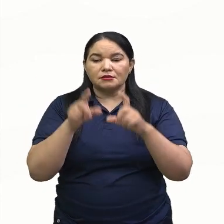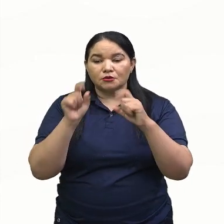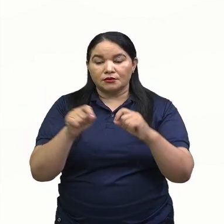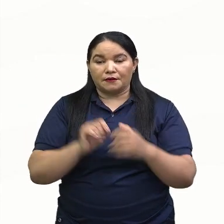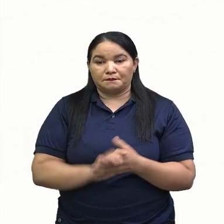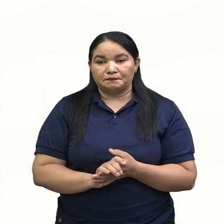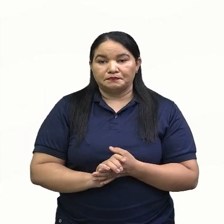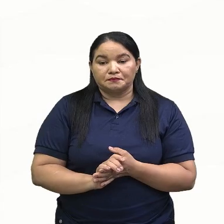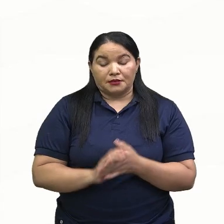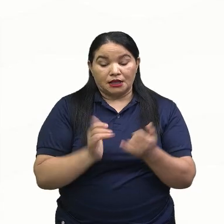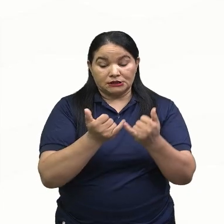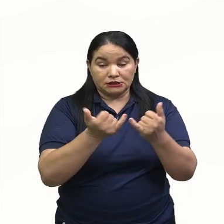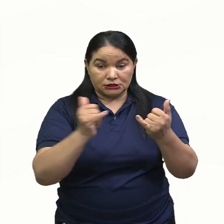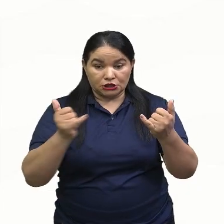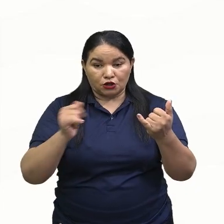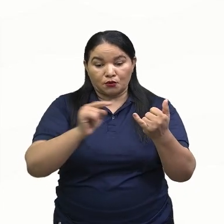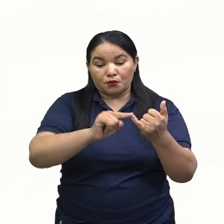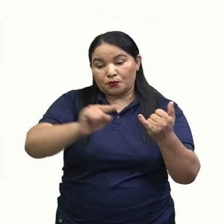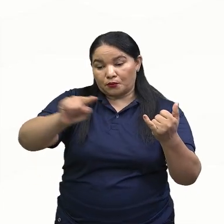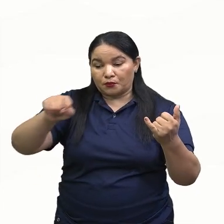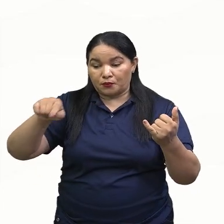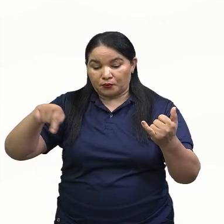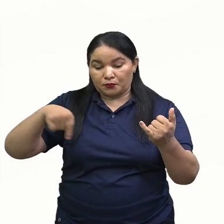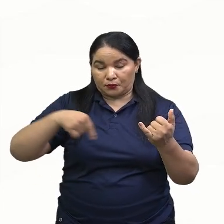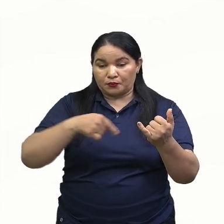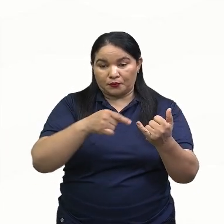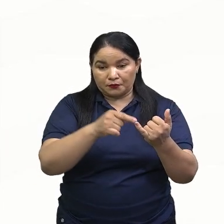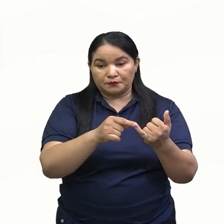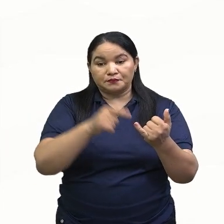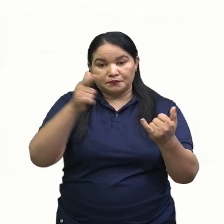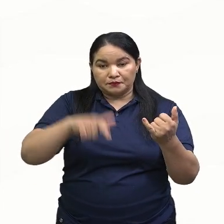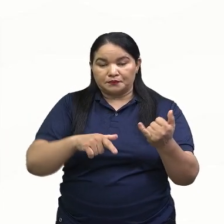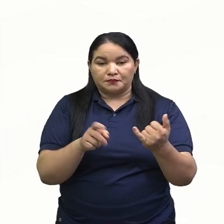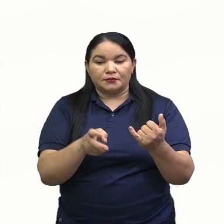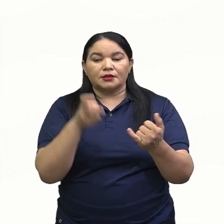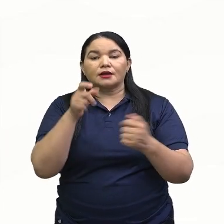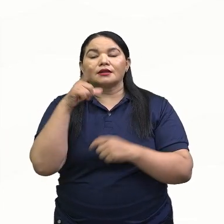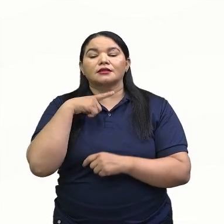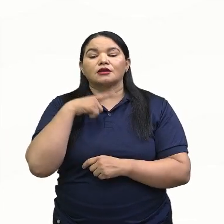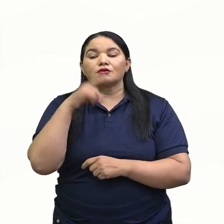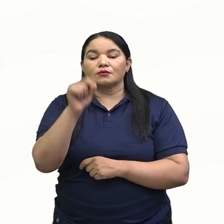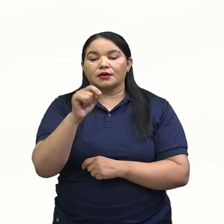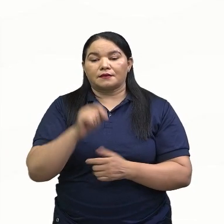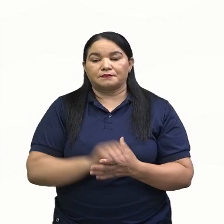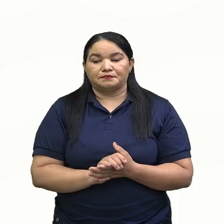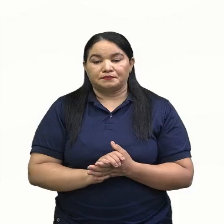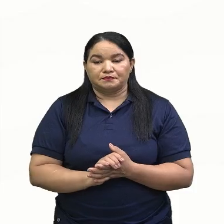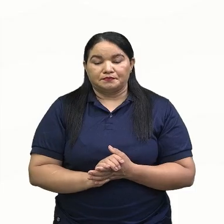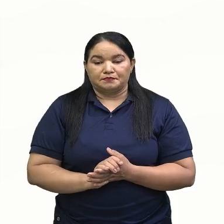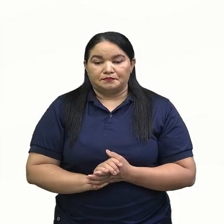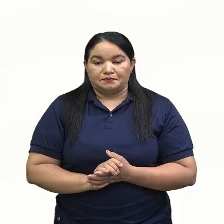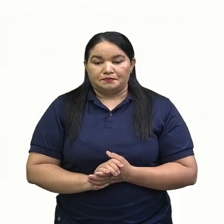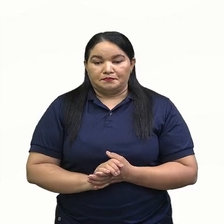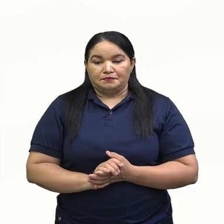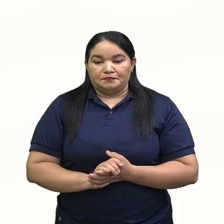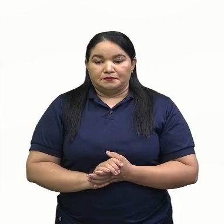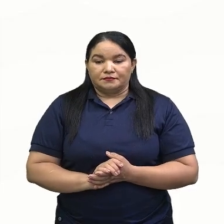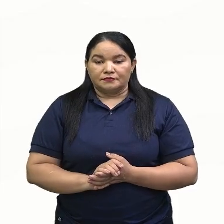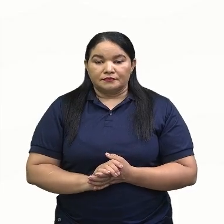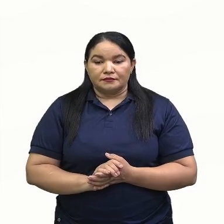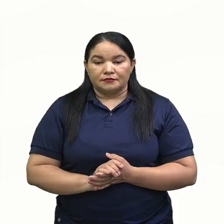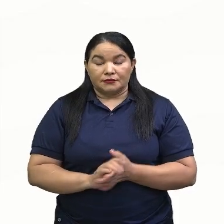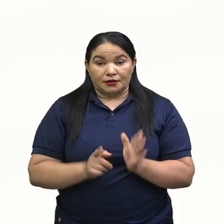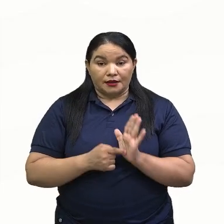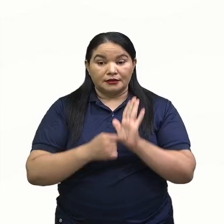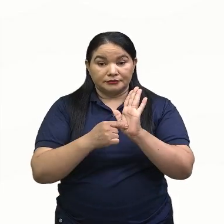circuito elétrico, eu tenho o seguinte, né? No circuito elétrico, você tem que a figura apresenta